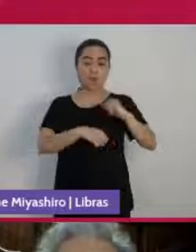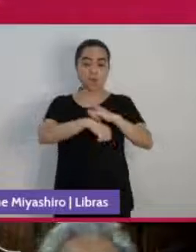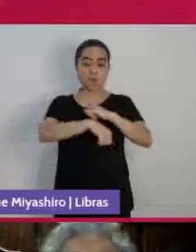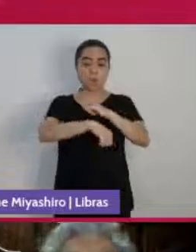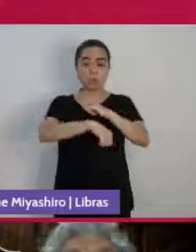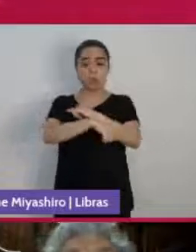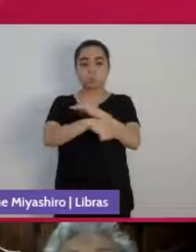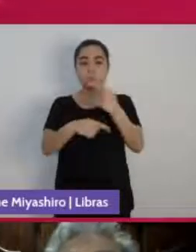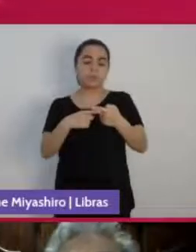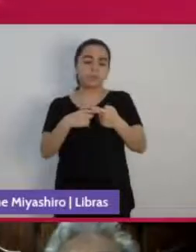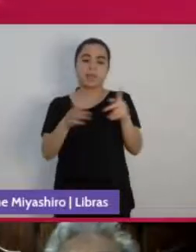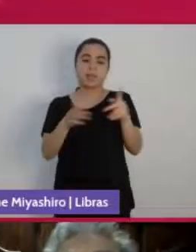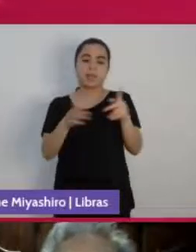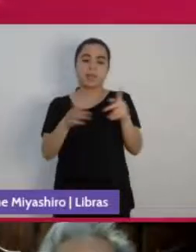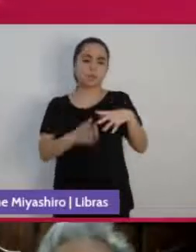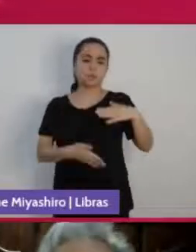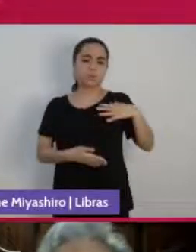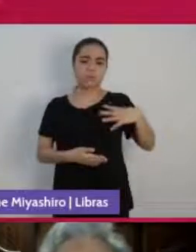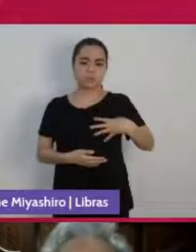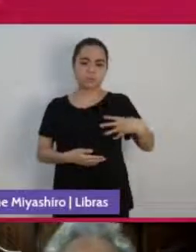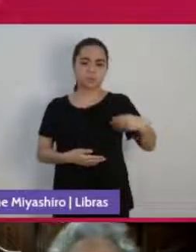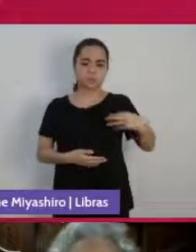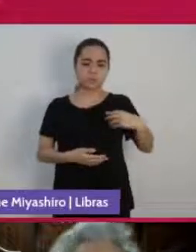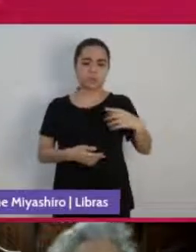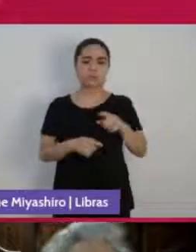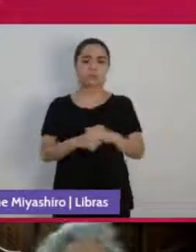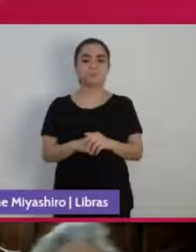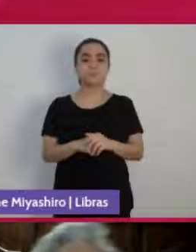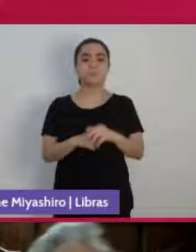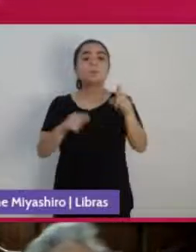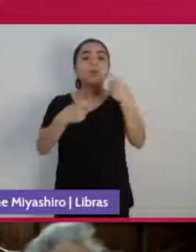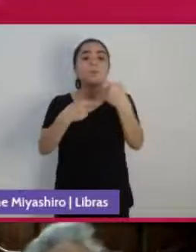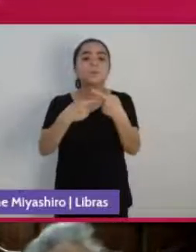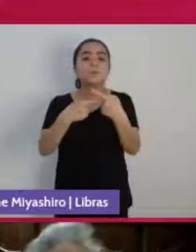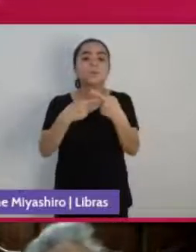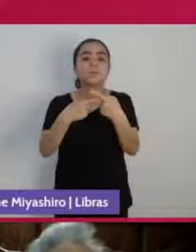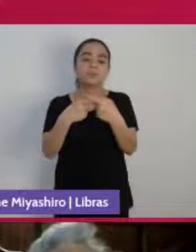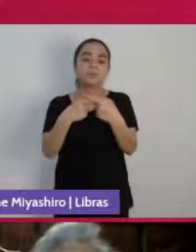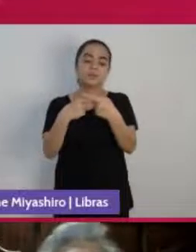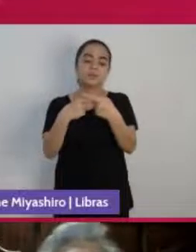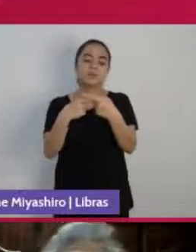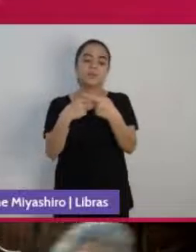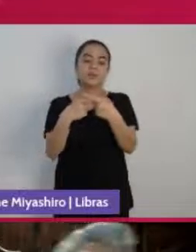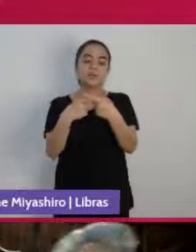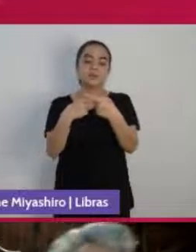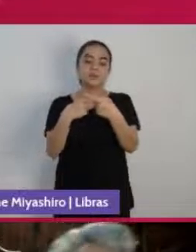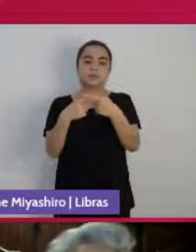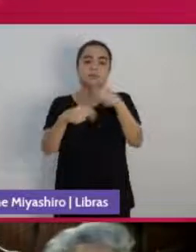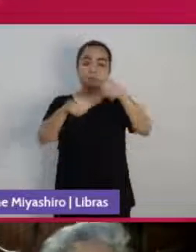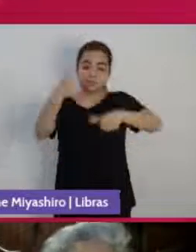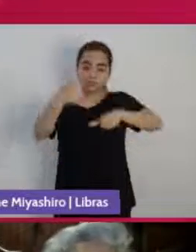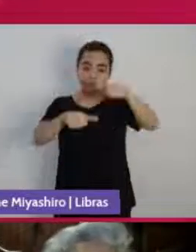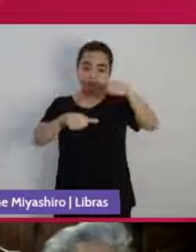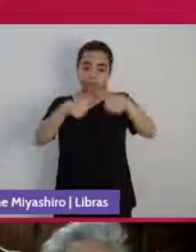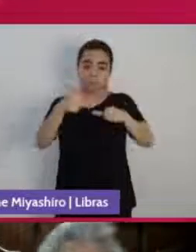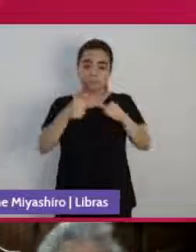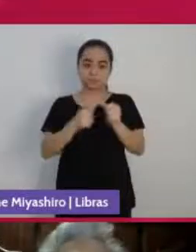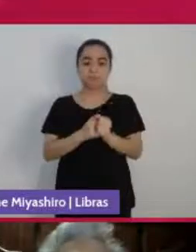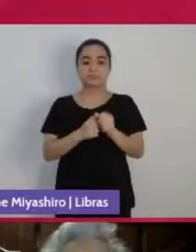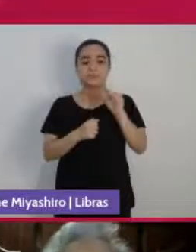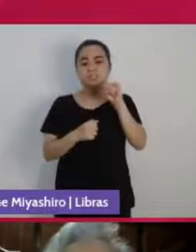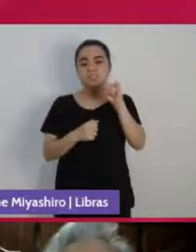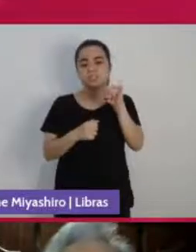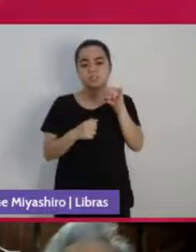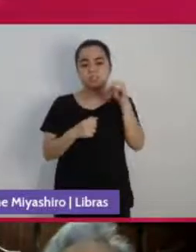fala. O motivo do exame, por quê? Se for rastreio, tudo bem, mas